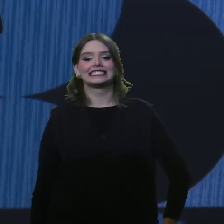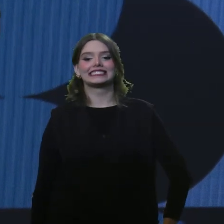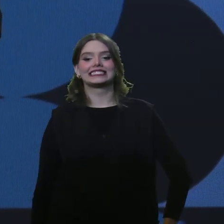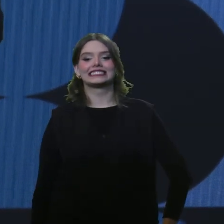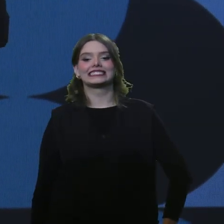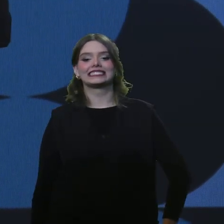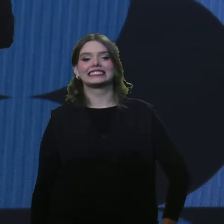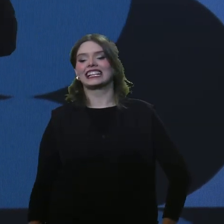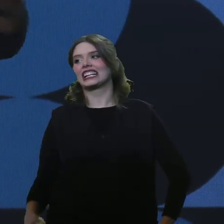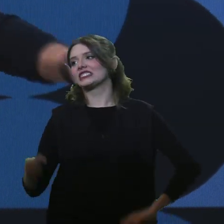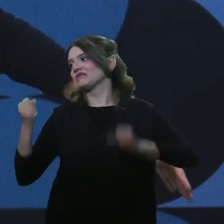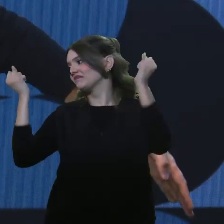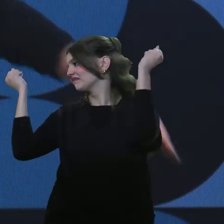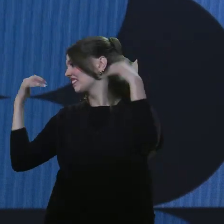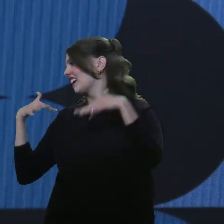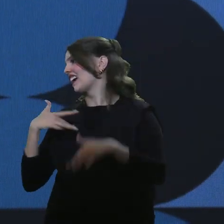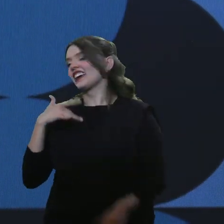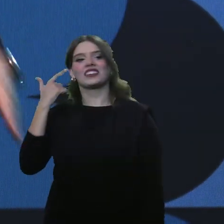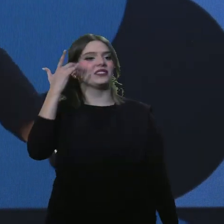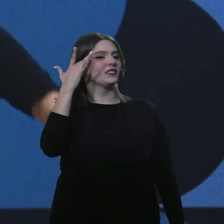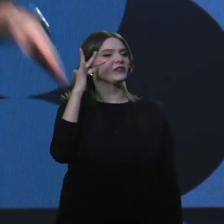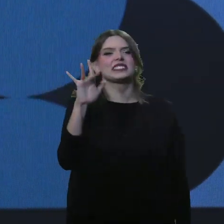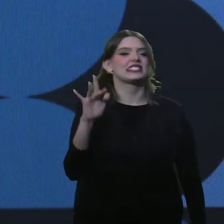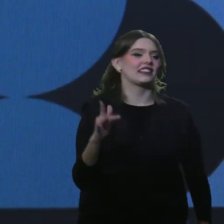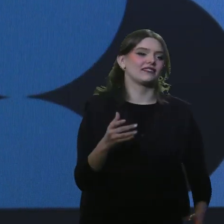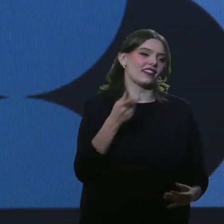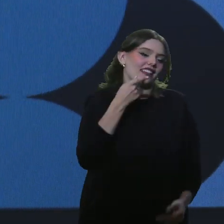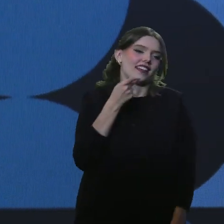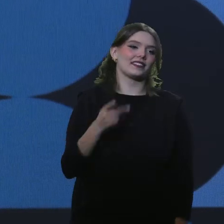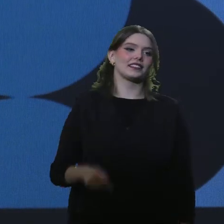Aí você desiste, você fala, a rua aqui, como é que é? Como é que chega lá?